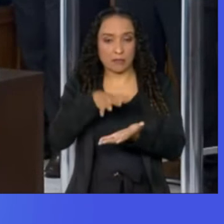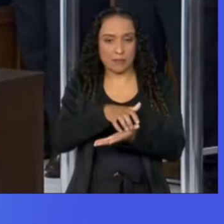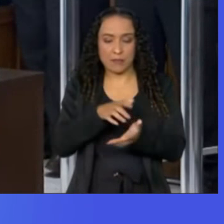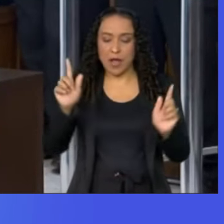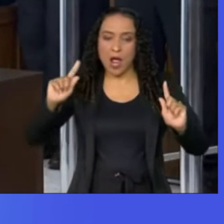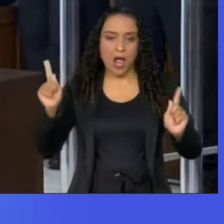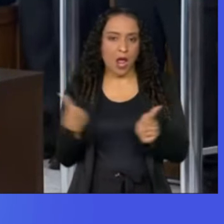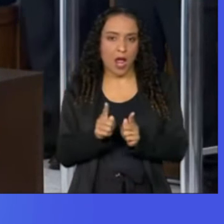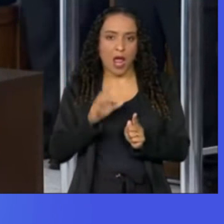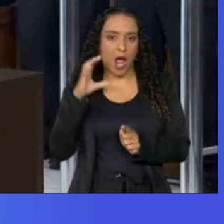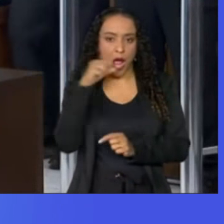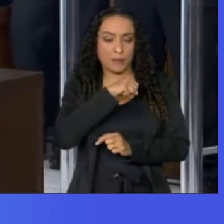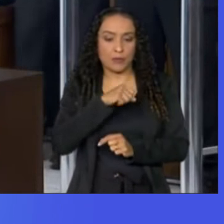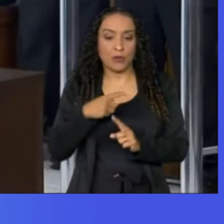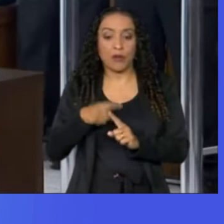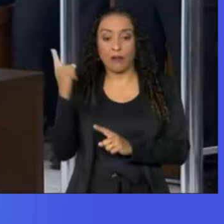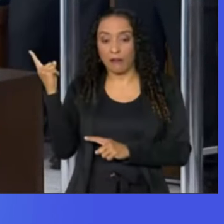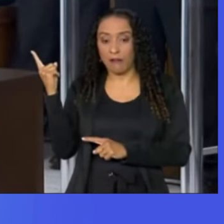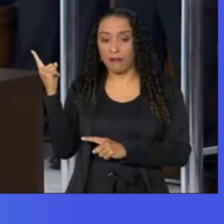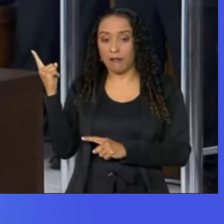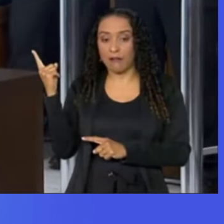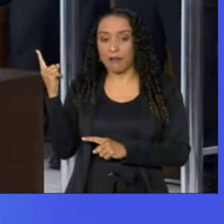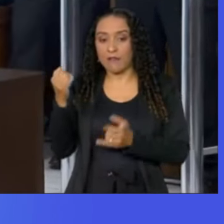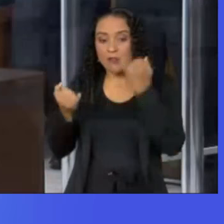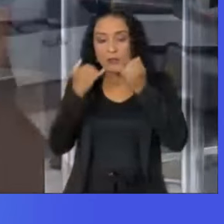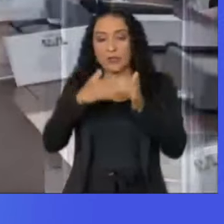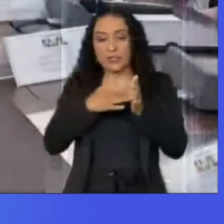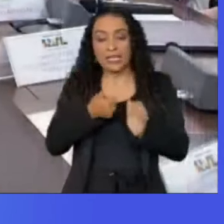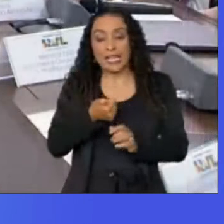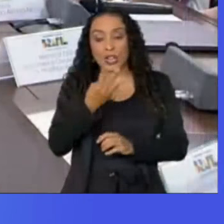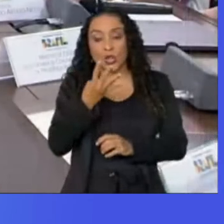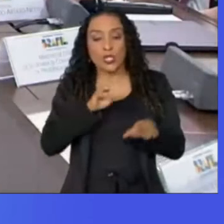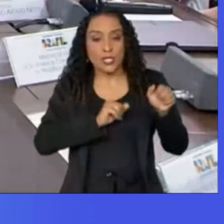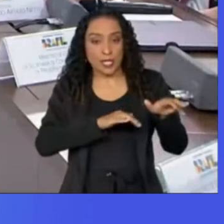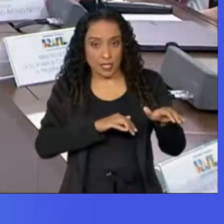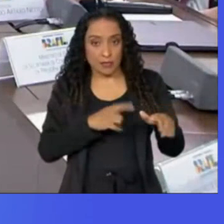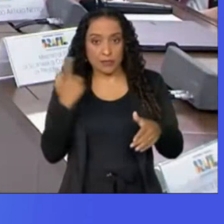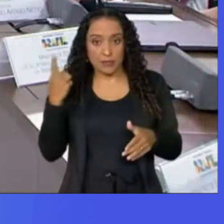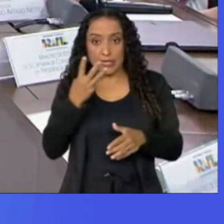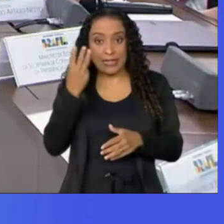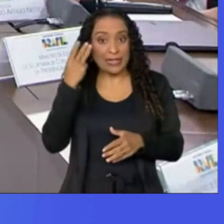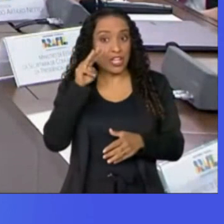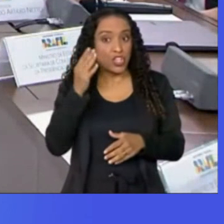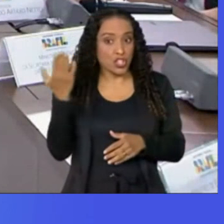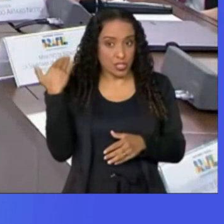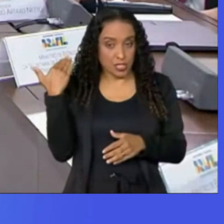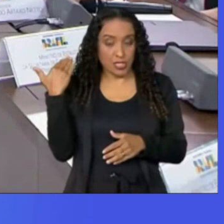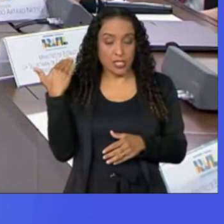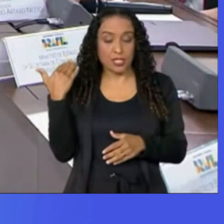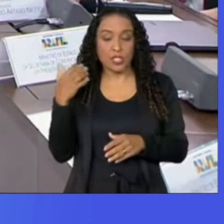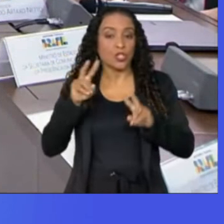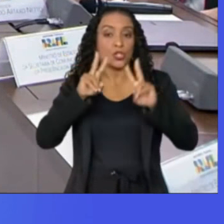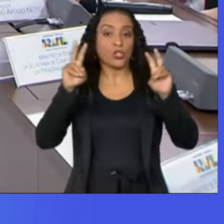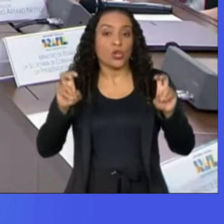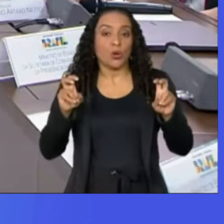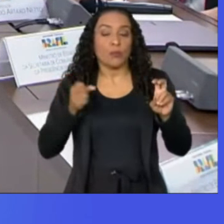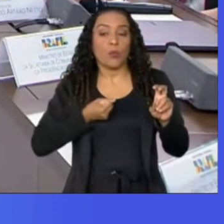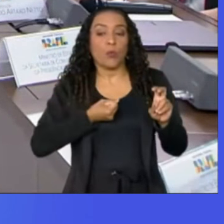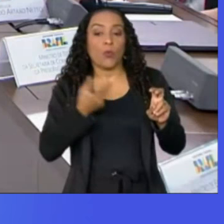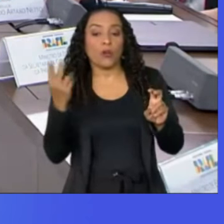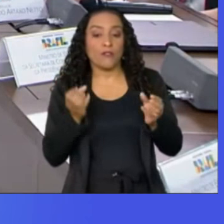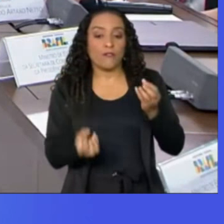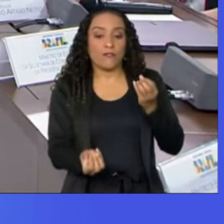curto isso aqui é o dado até dia 14 de setembro portanto há três dias atrás sobre os o número